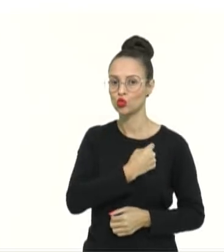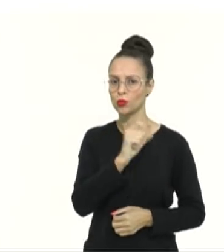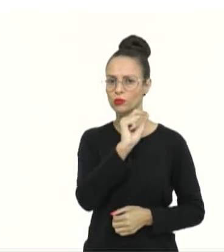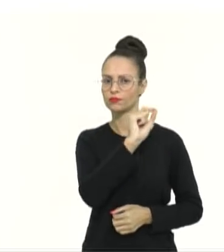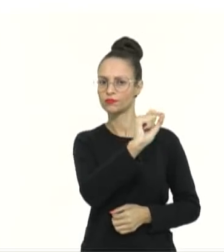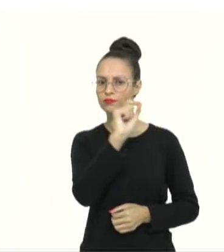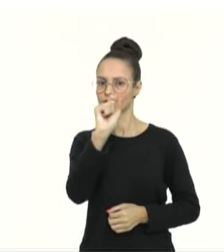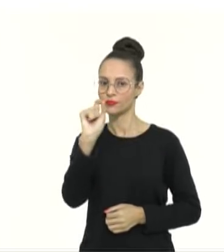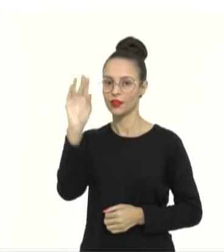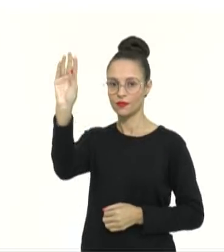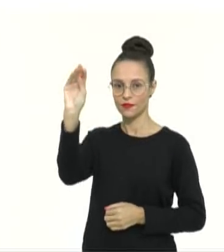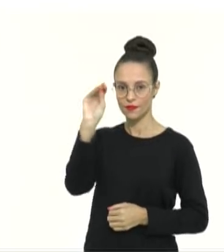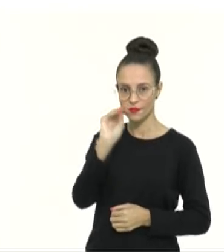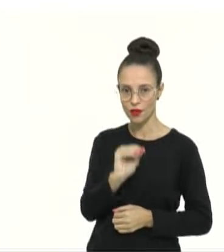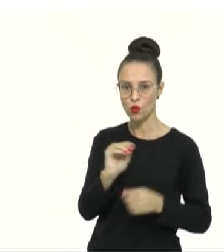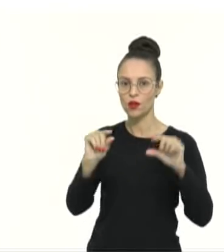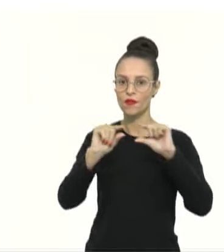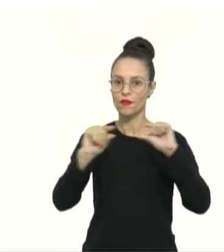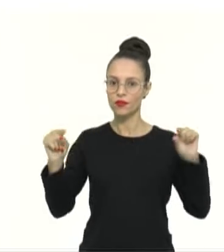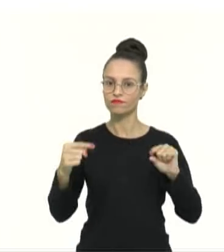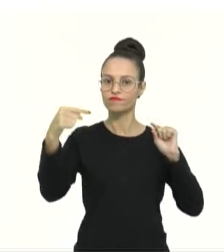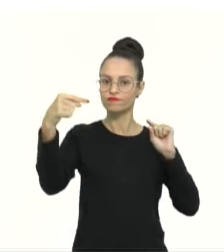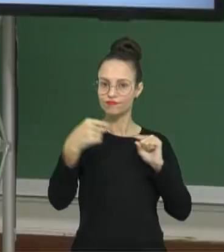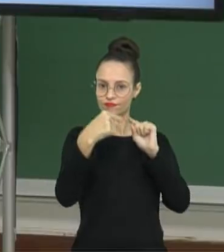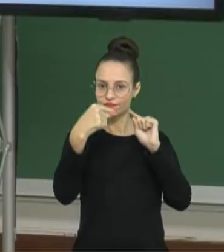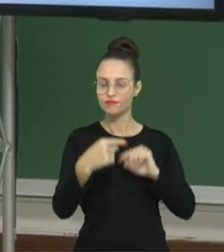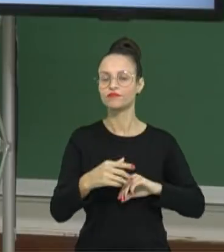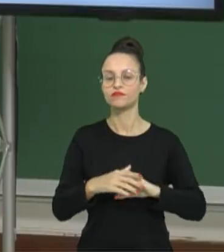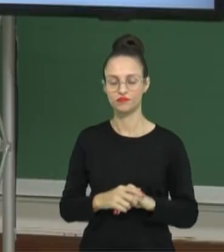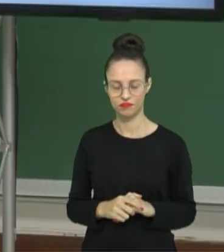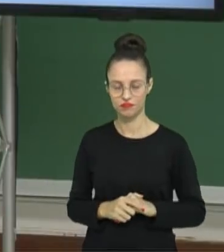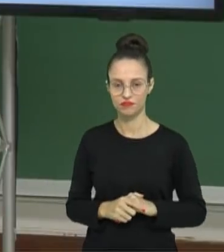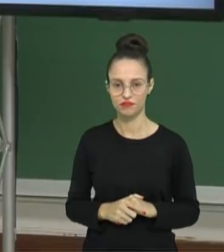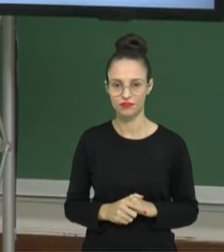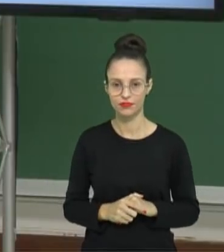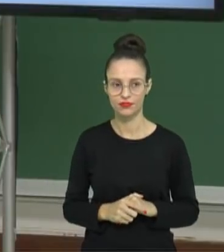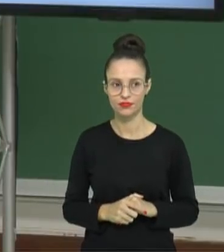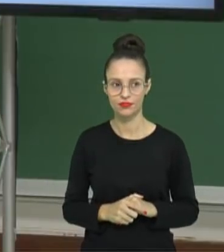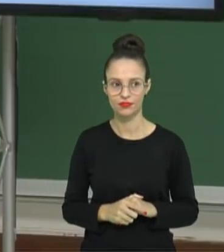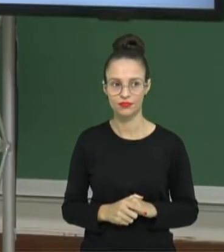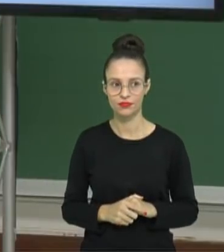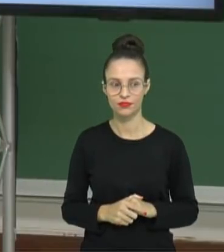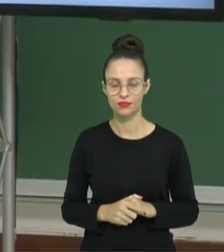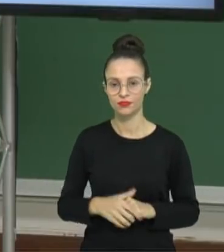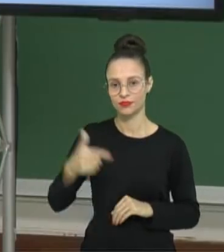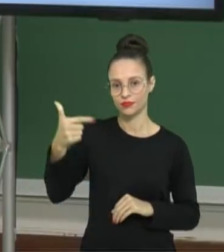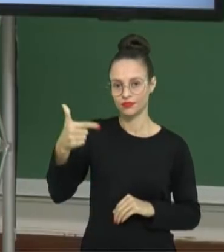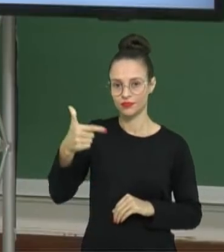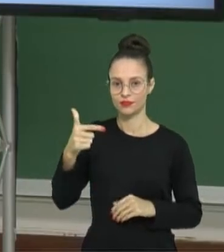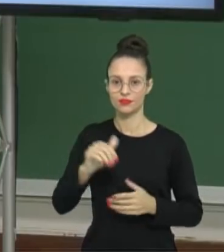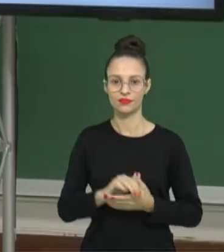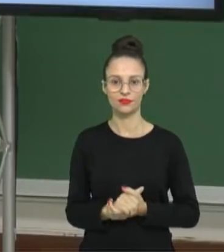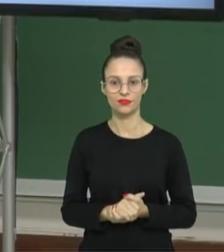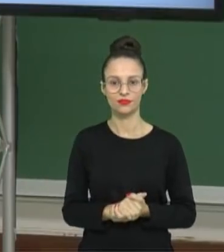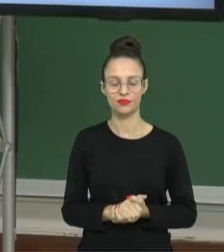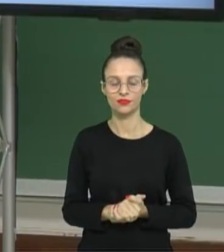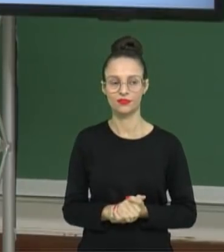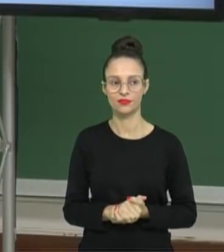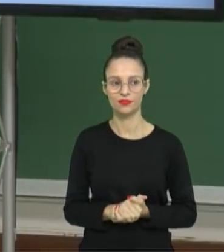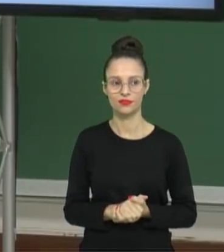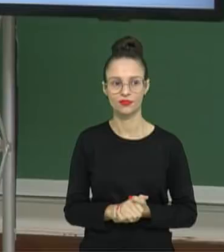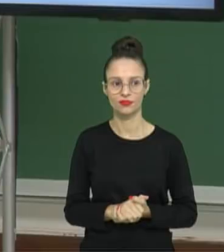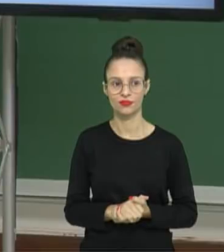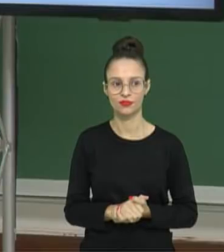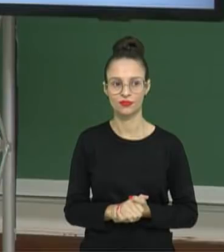numerozinhos e vai colocar qual é a imagem referente a essa frase. Segunda frase, he is